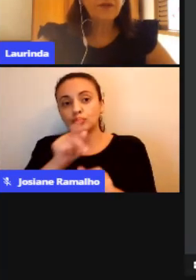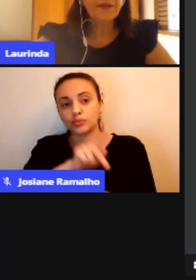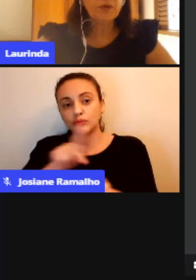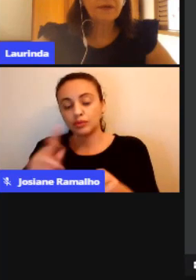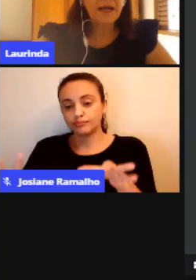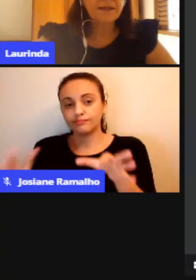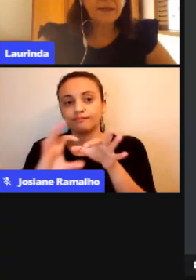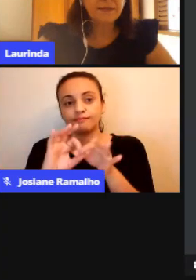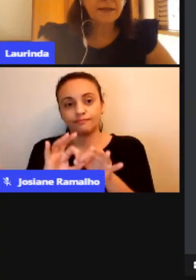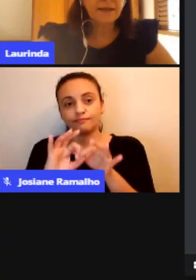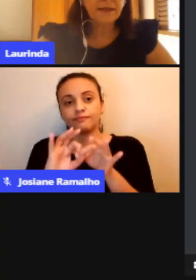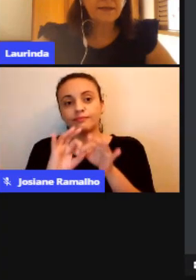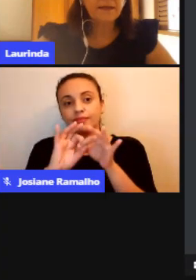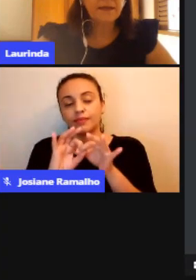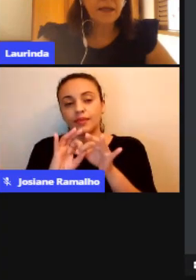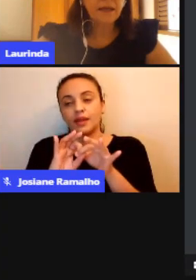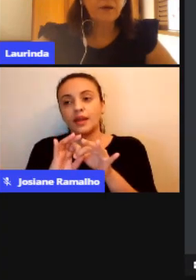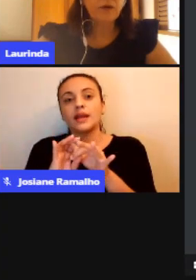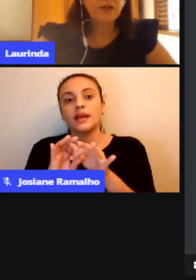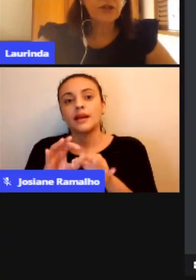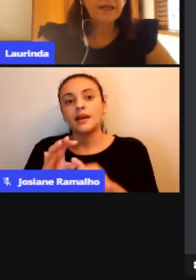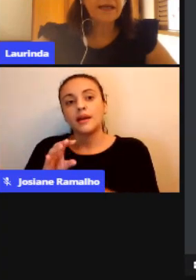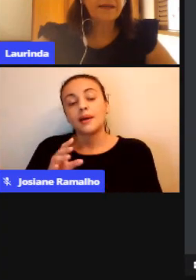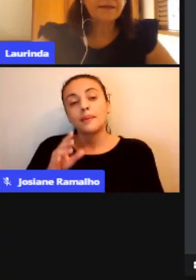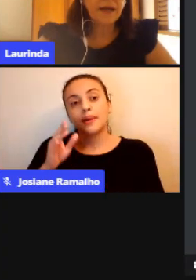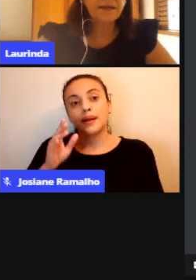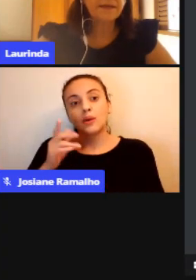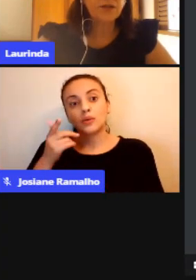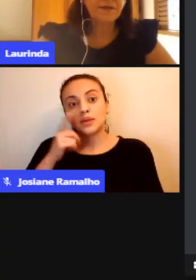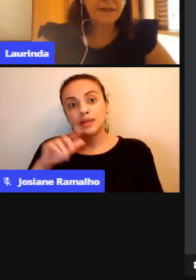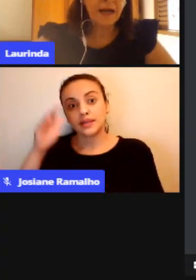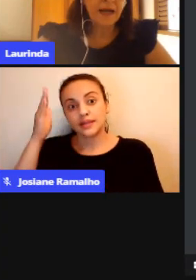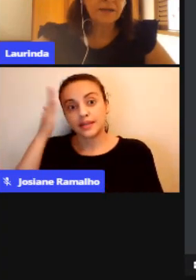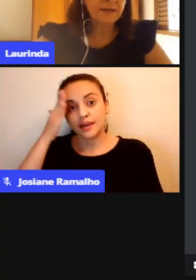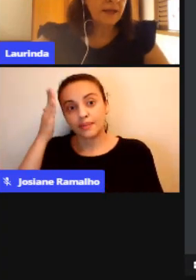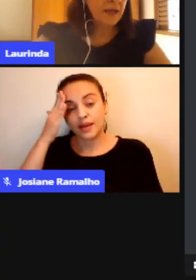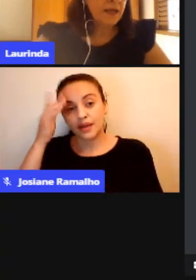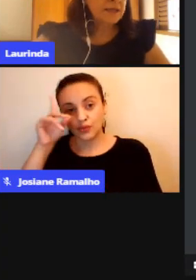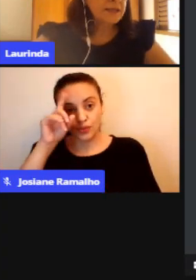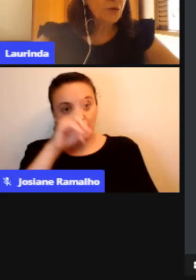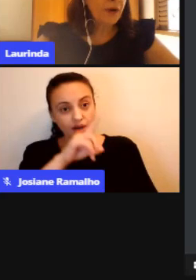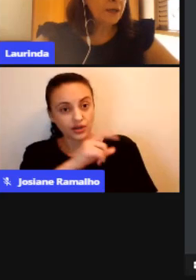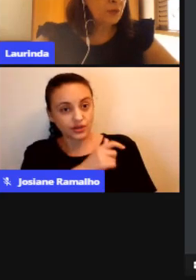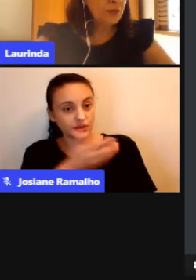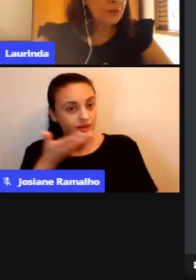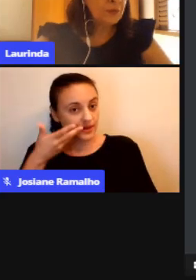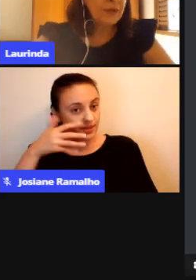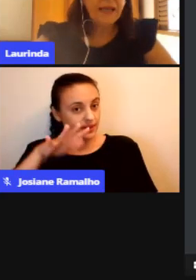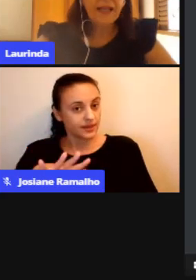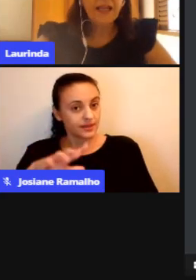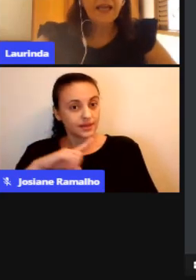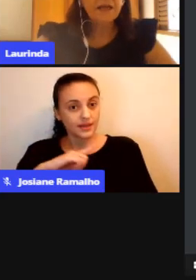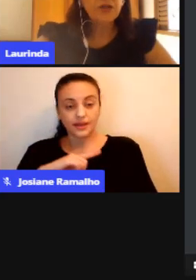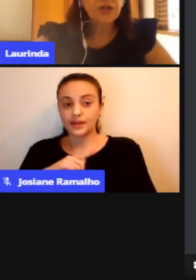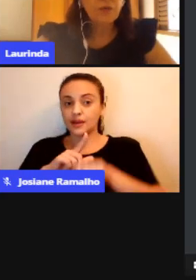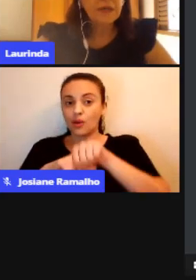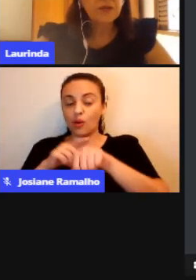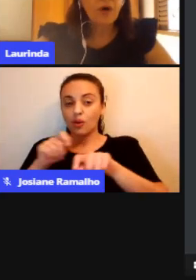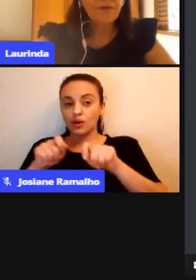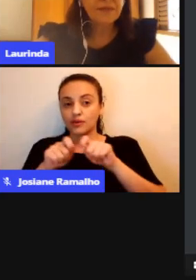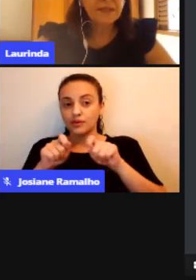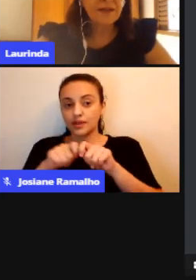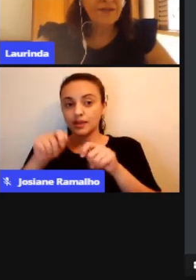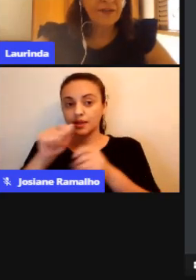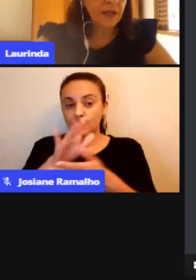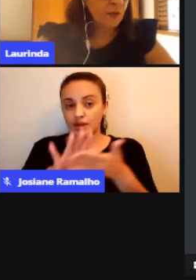sabendo das dificuldades que essa criança tem na hora de ele realizar as atividades, se o aluno ele reagiu